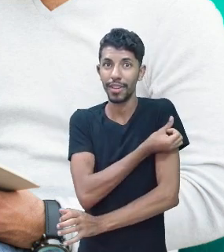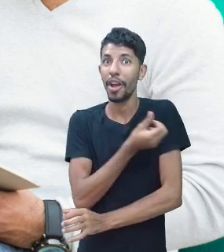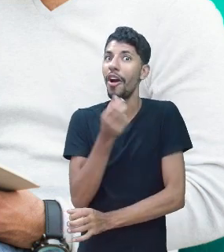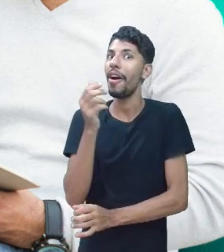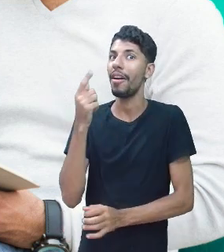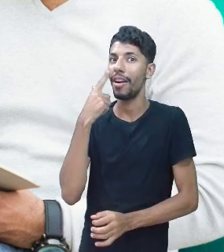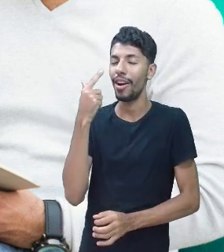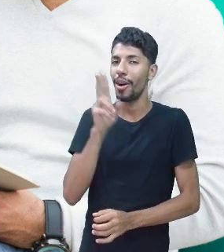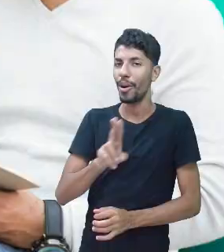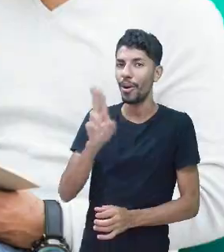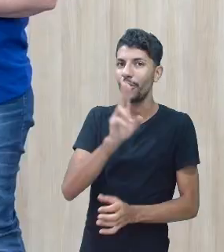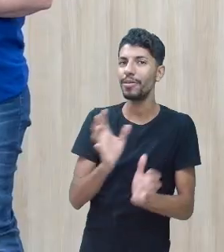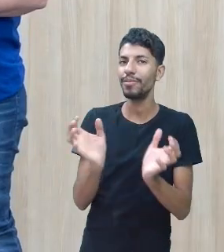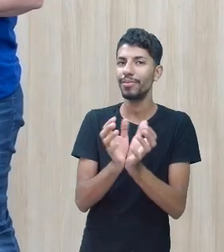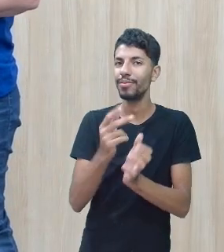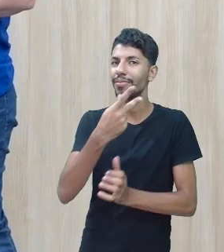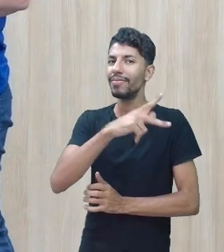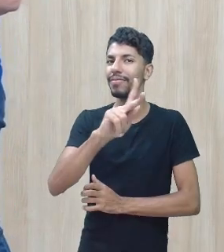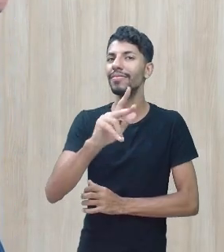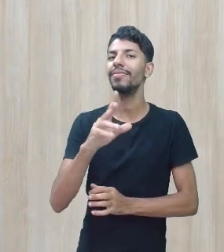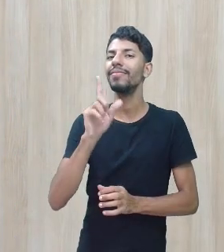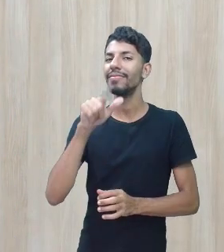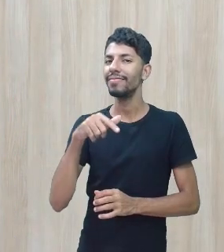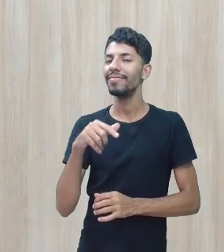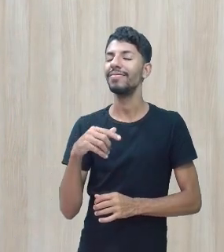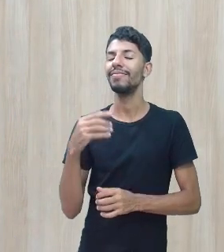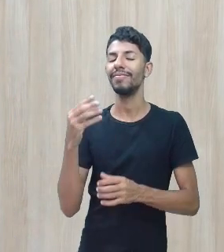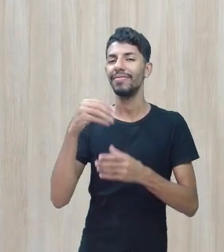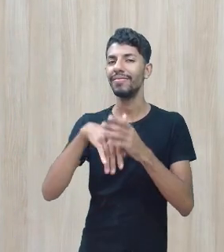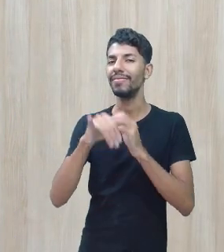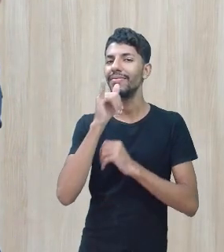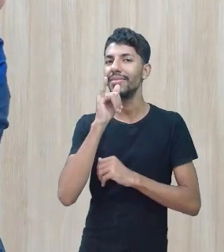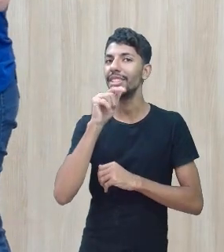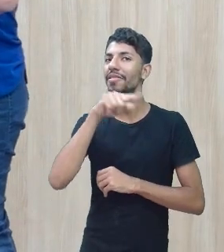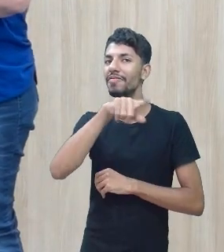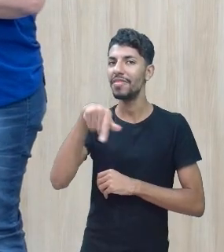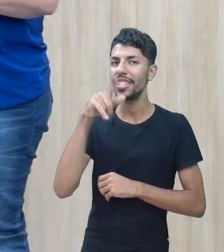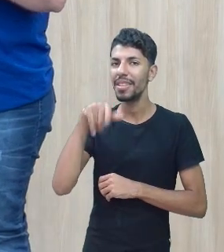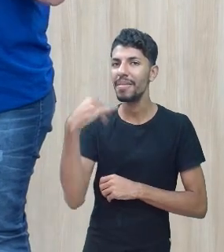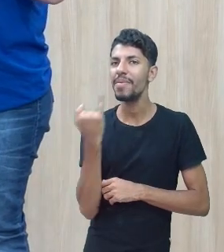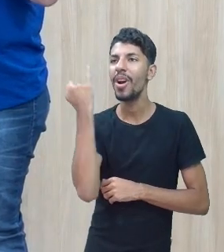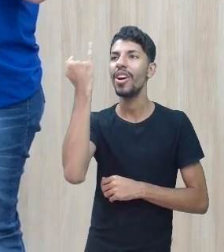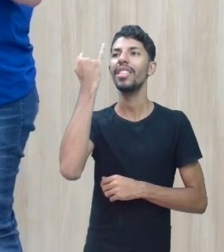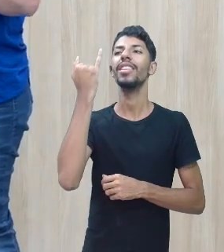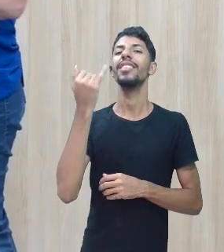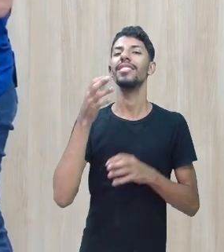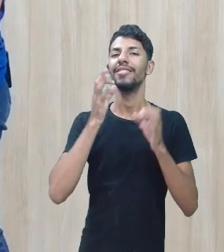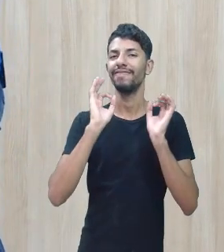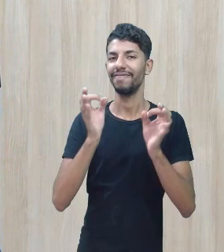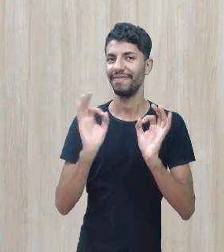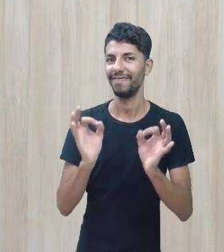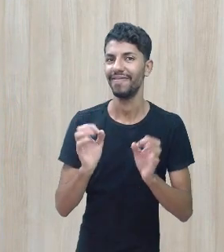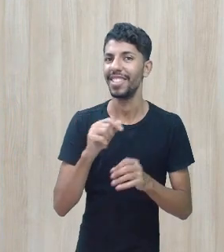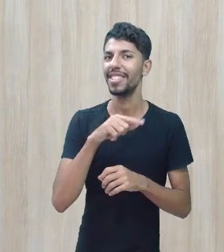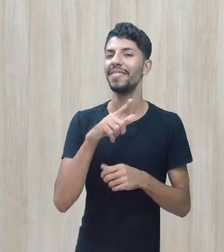no exemplo. Vocês são muito importantes, viu? E estão aí, olha, fazendo sucesso,